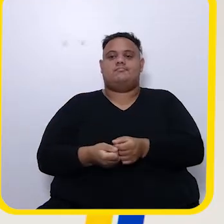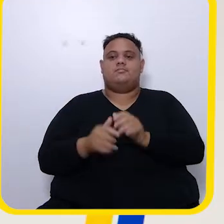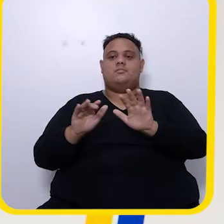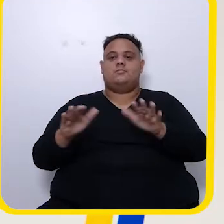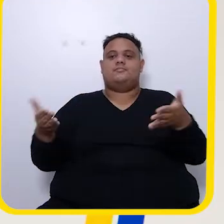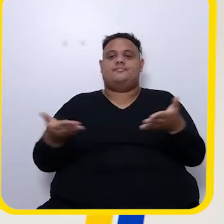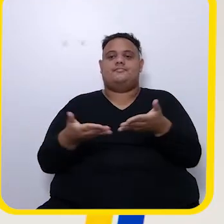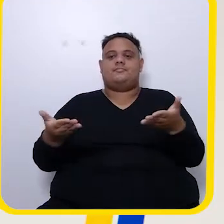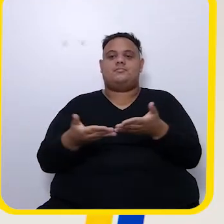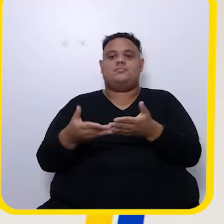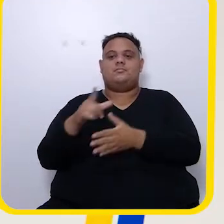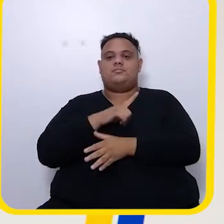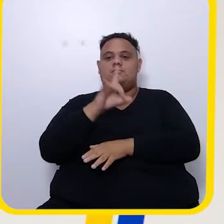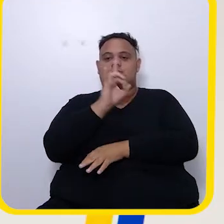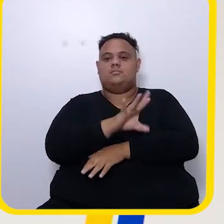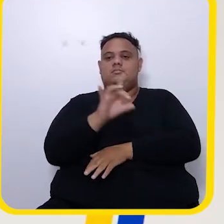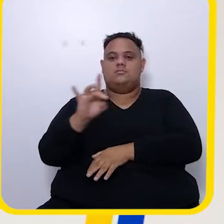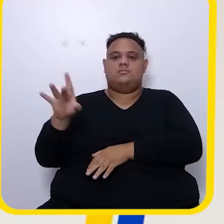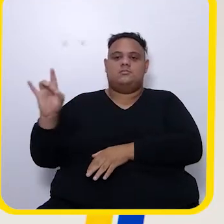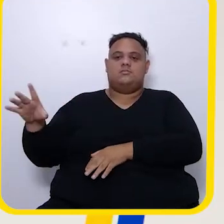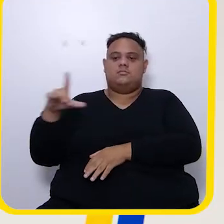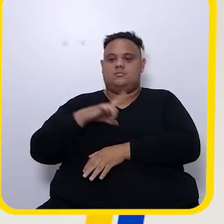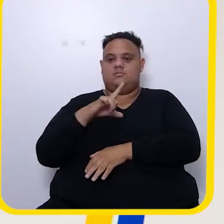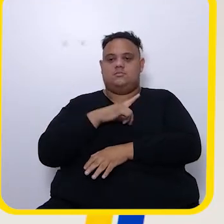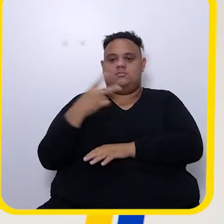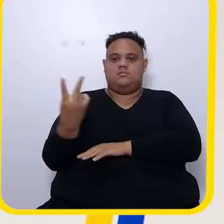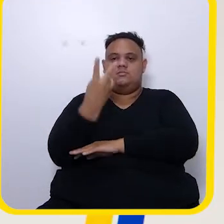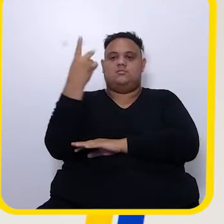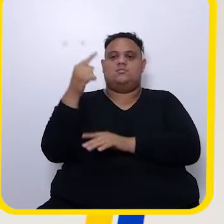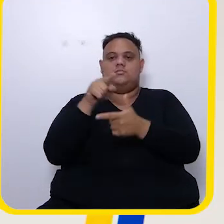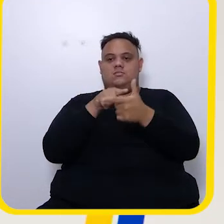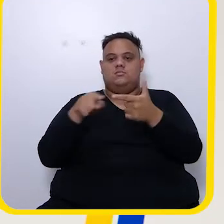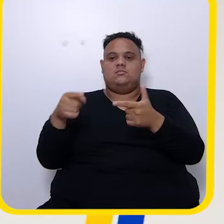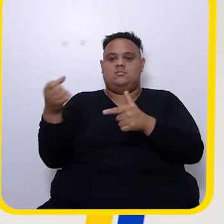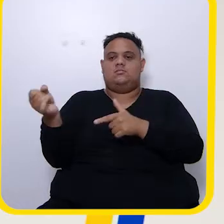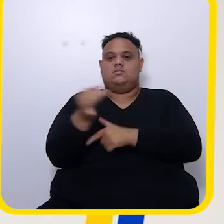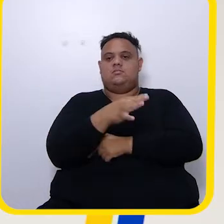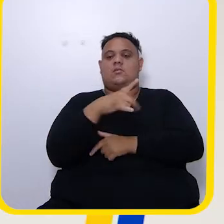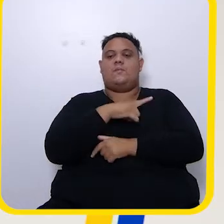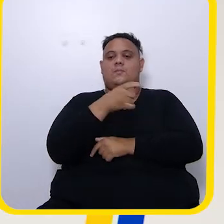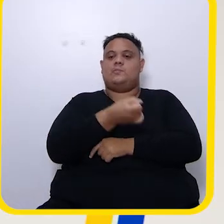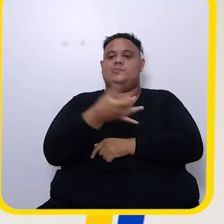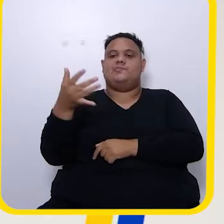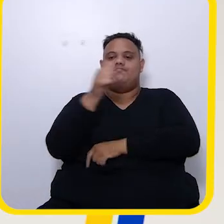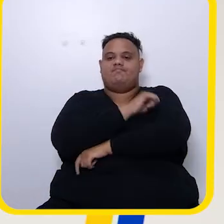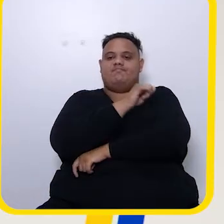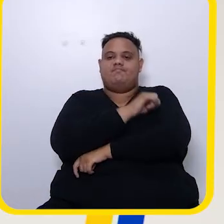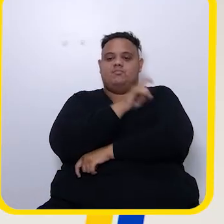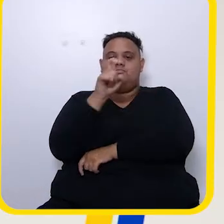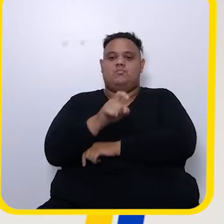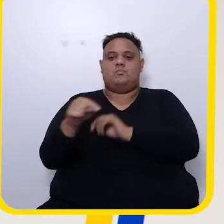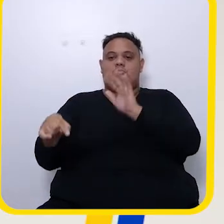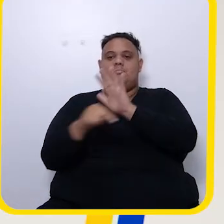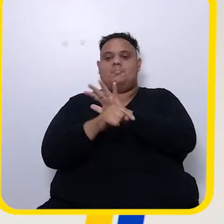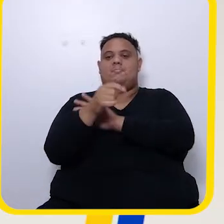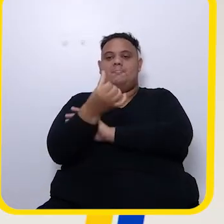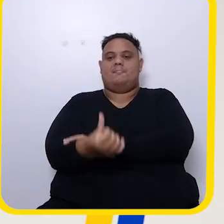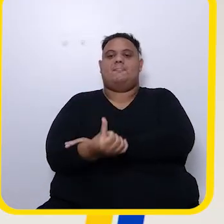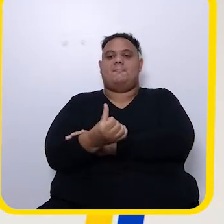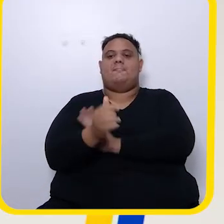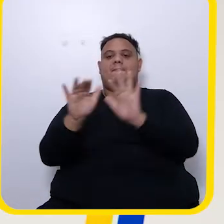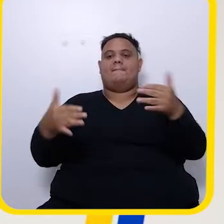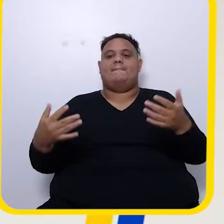que agora coube para cada um, ó, esse valor dividido pela nova quantidade de alunos, x menos 6. E quando